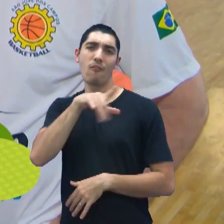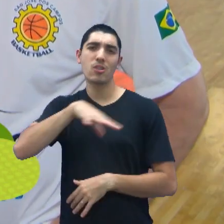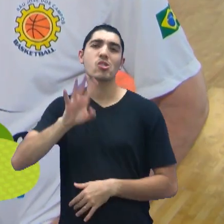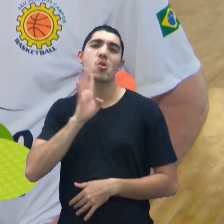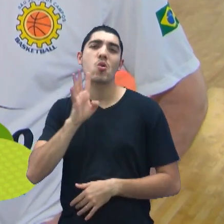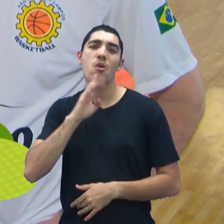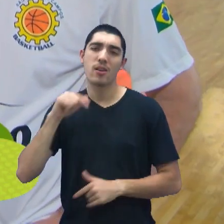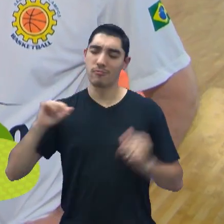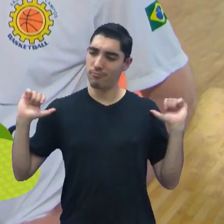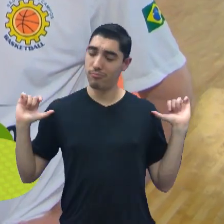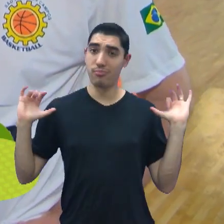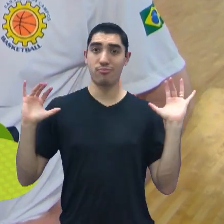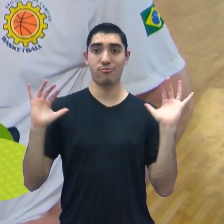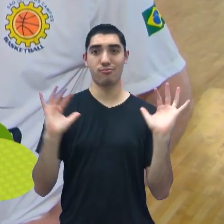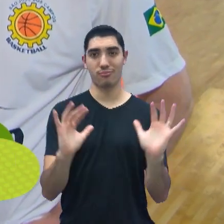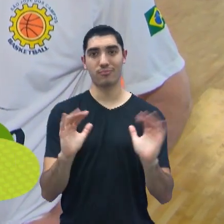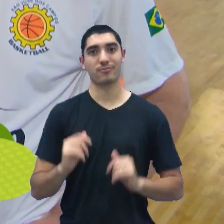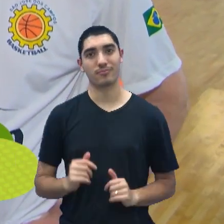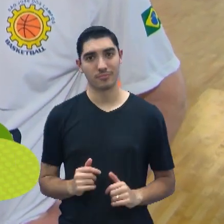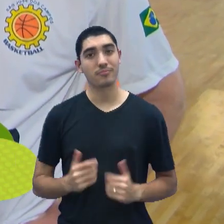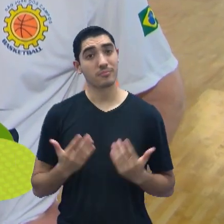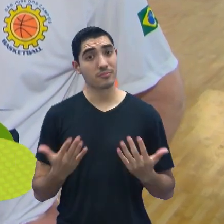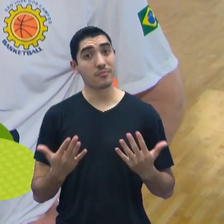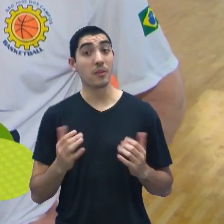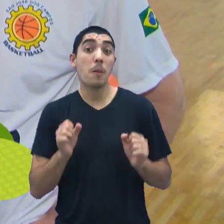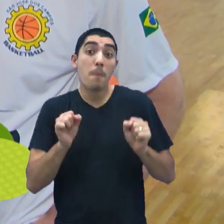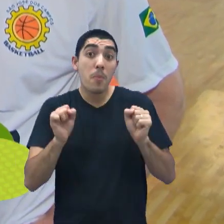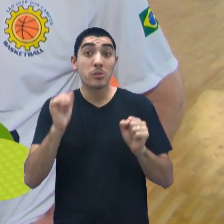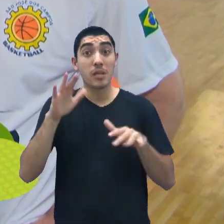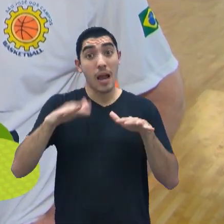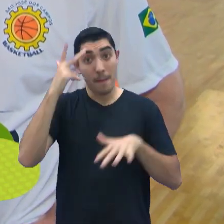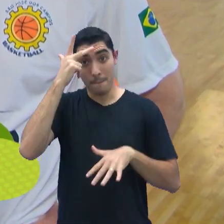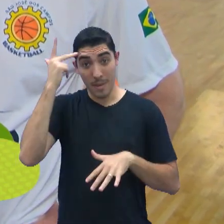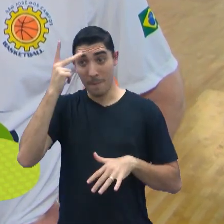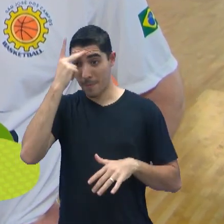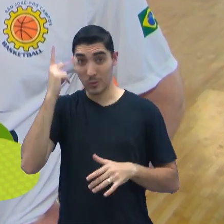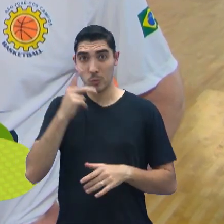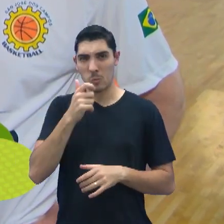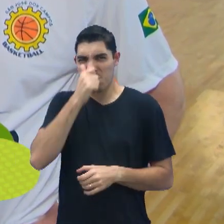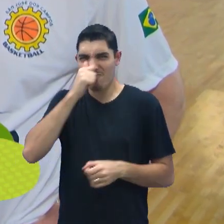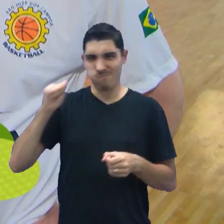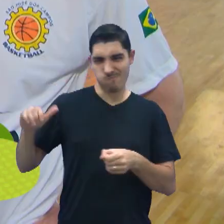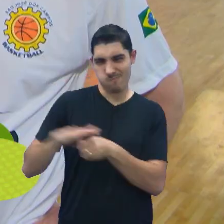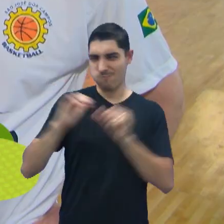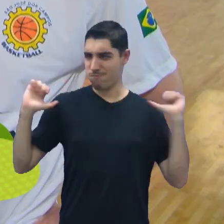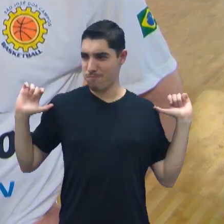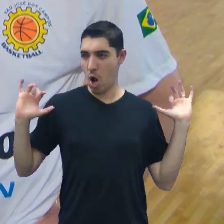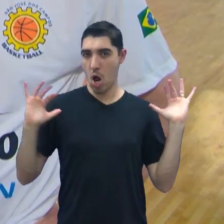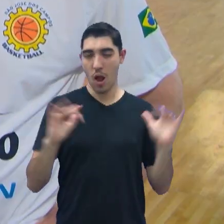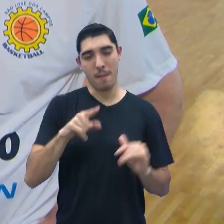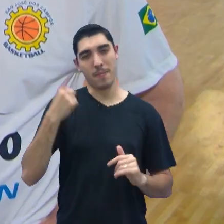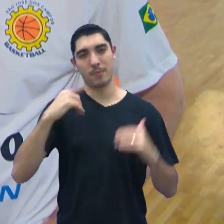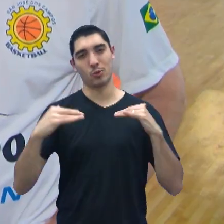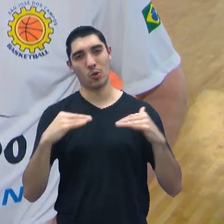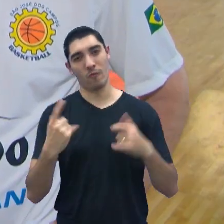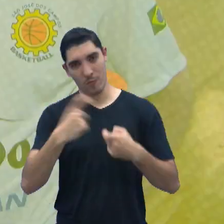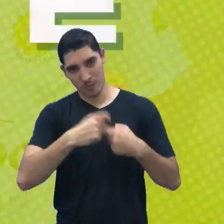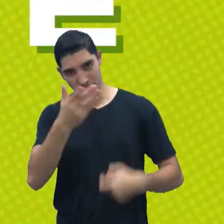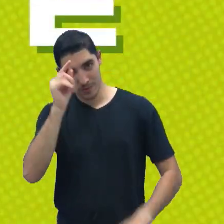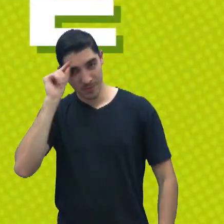Então, pode ser casa cheia até amanhã nessa primeiro jogo da fase de realinhamento. Voltamos com você,